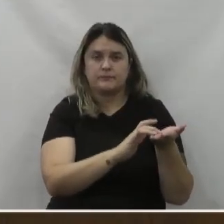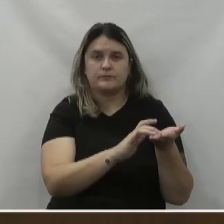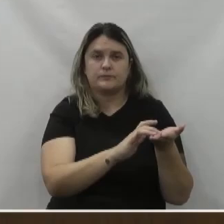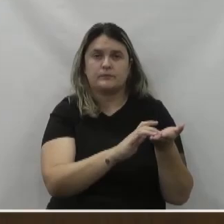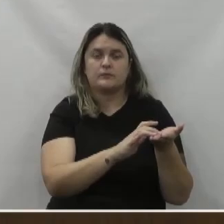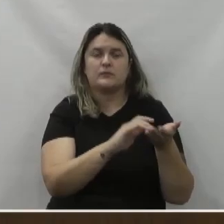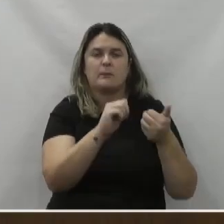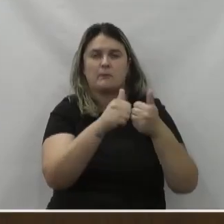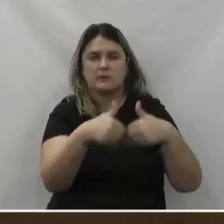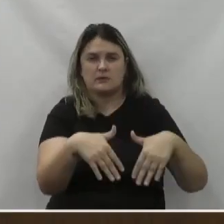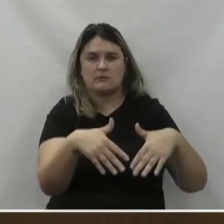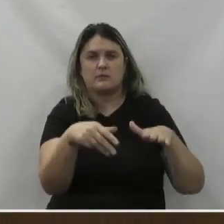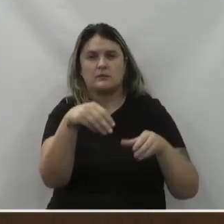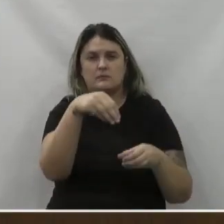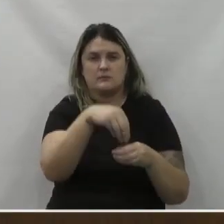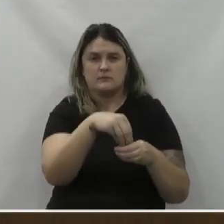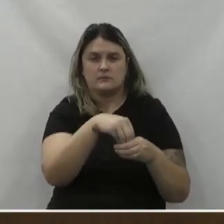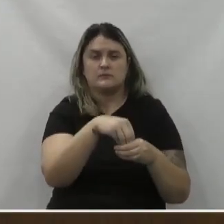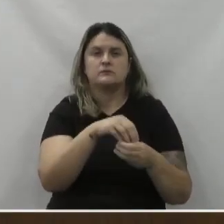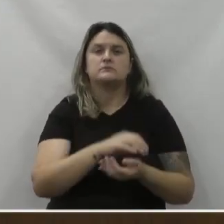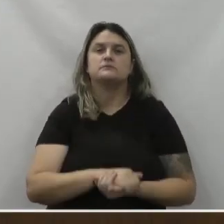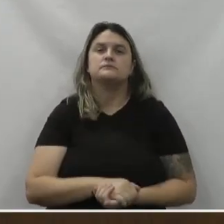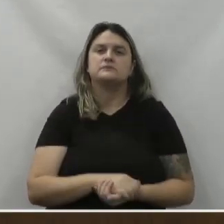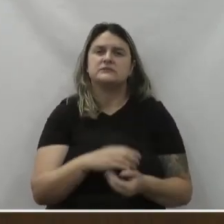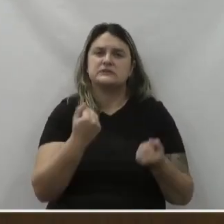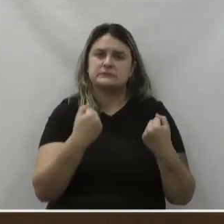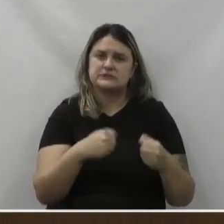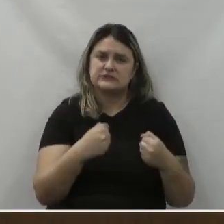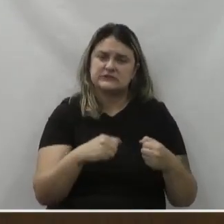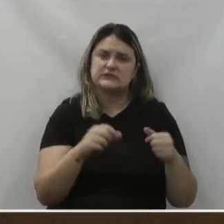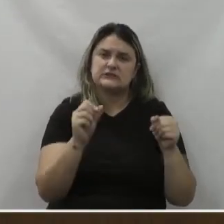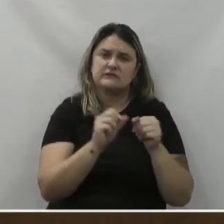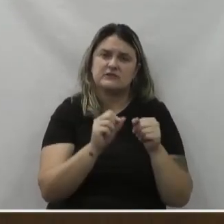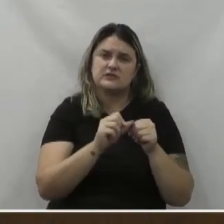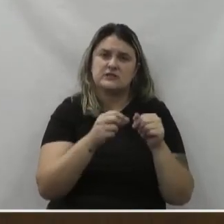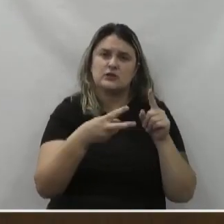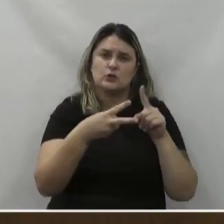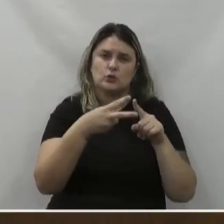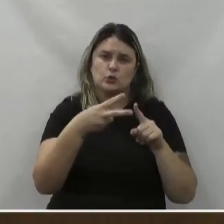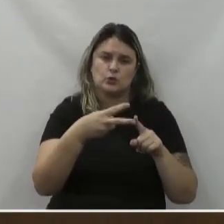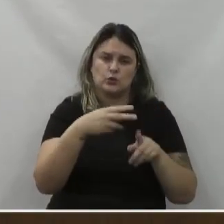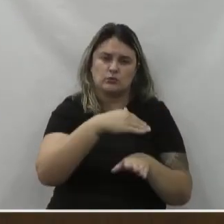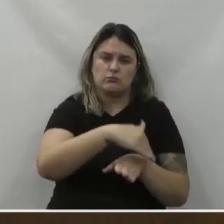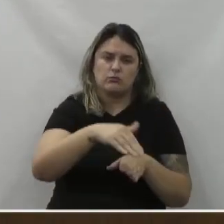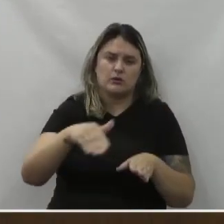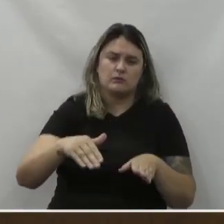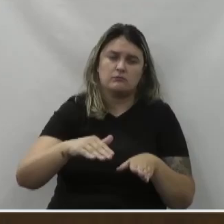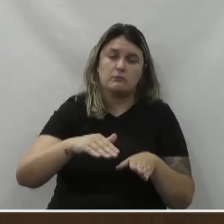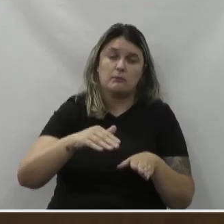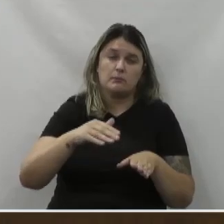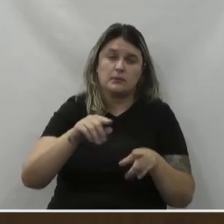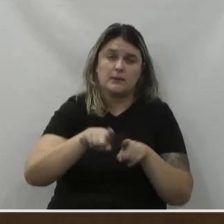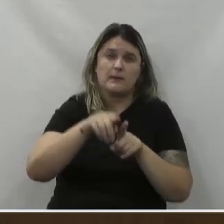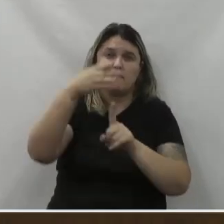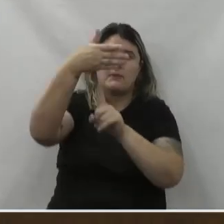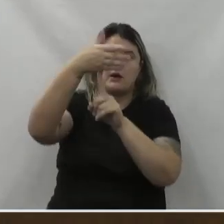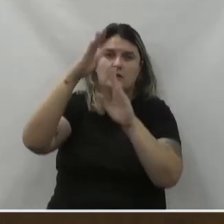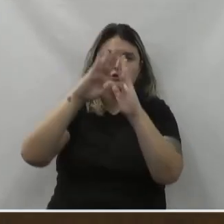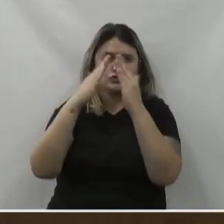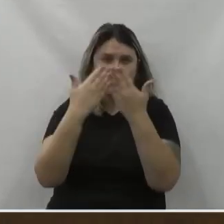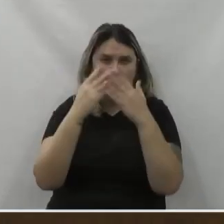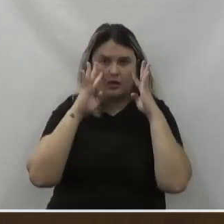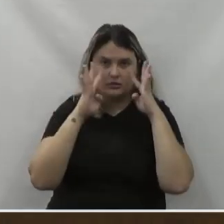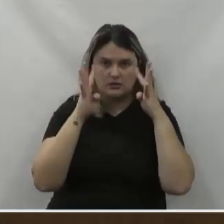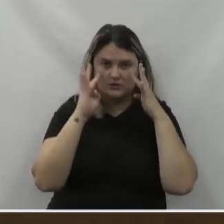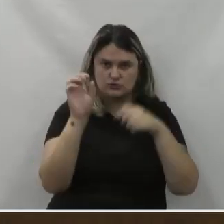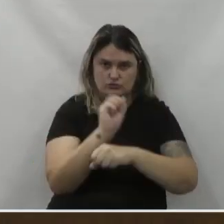e departamentos competentes, que seja providenciada a instalação de 2 lombadas e placas de sinalização escolar